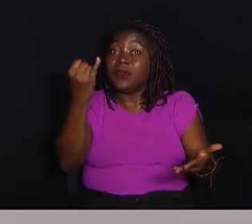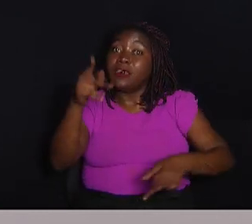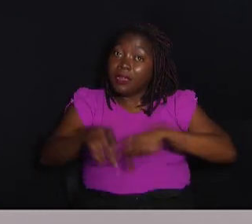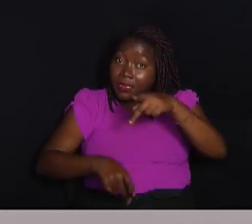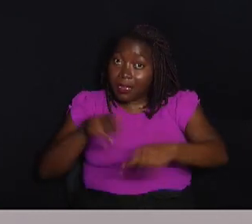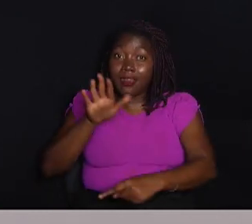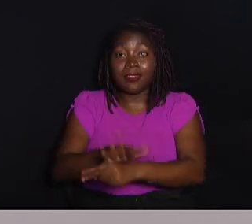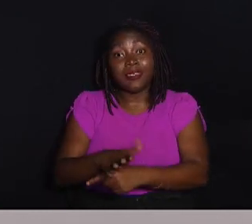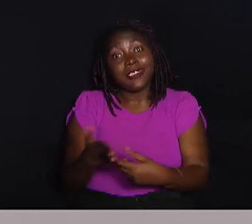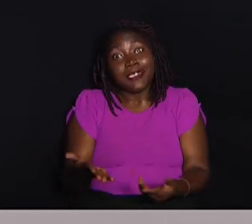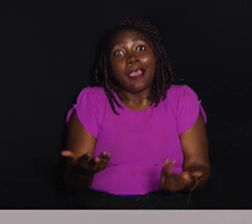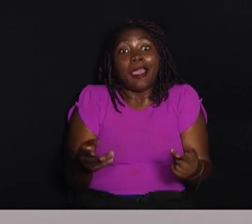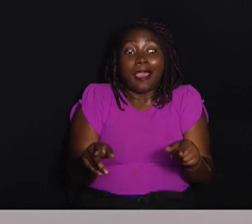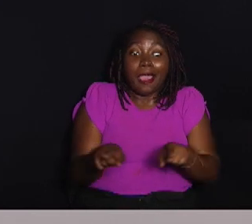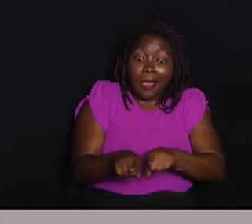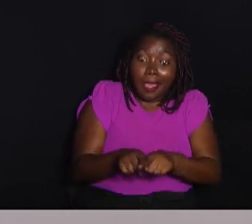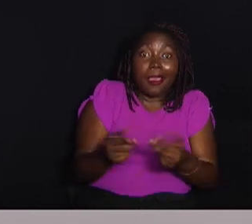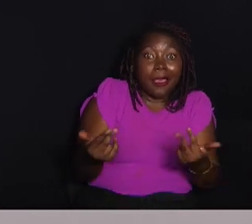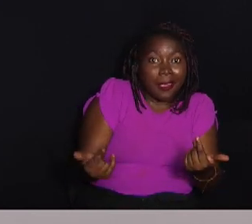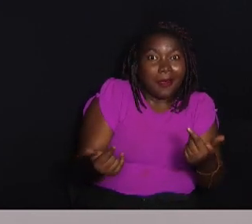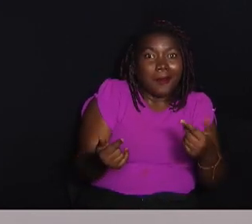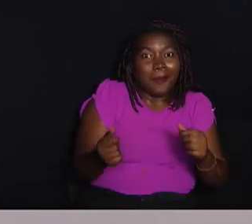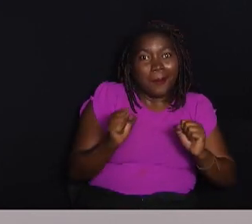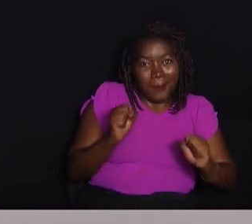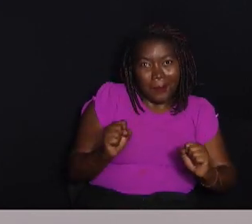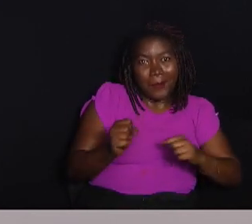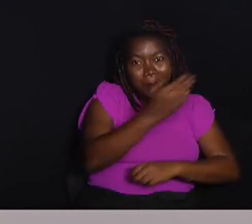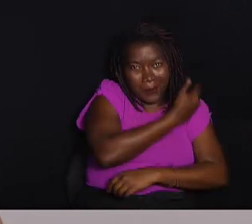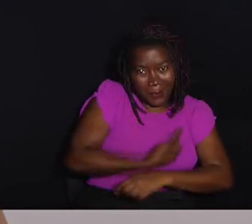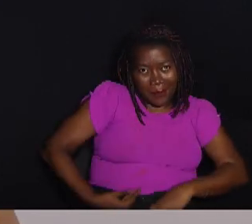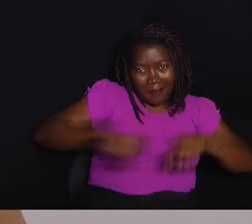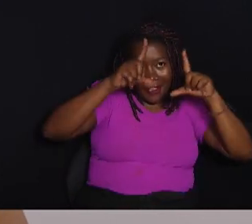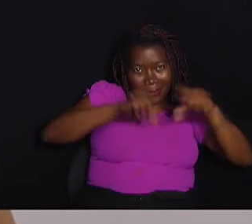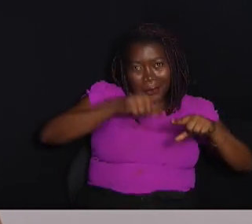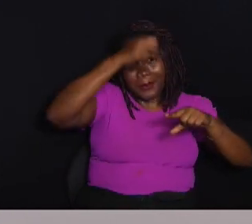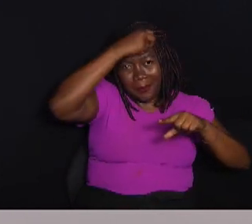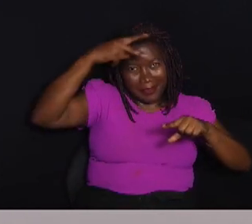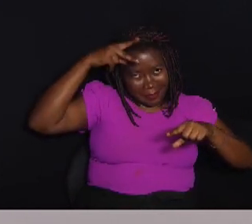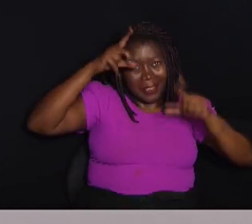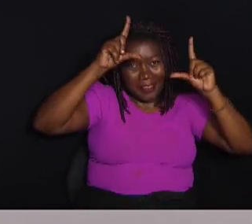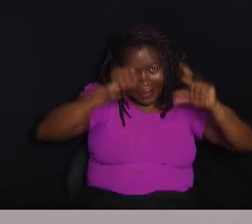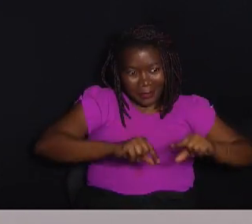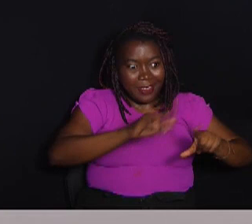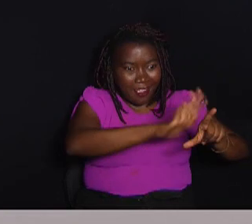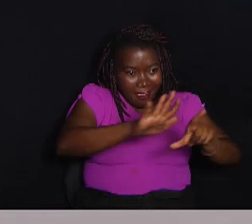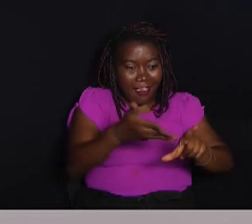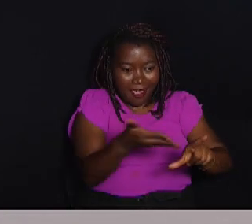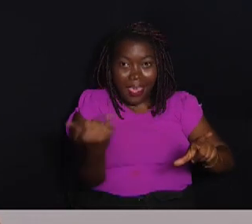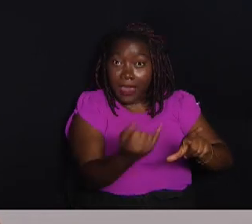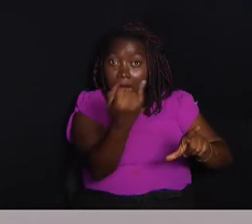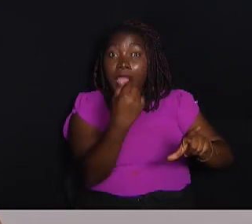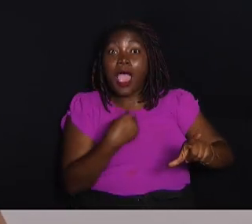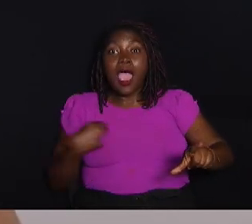então ao mesmo tempo que o poder público Prefeito executivo reduziu recursos para para essas áreas que são extremamente importantes a gente